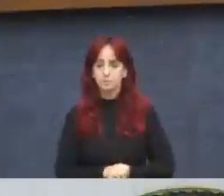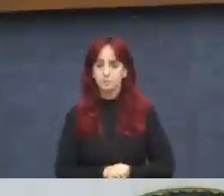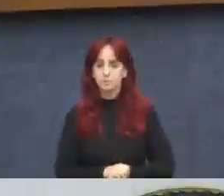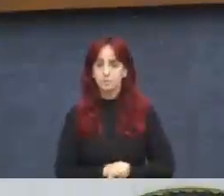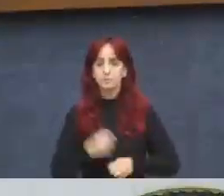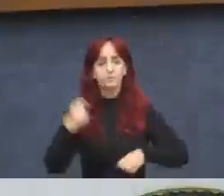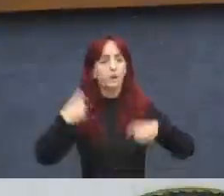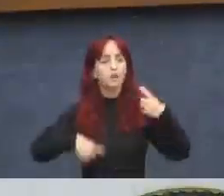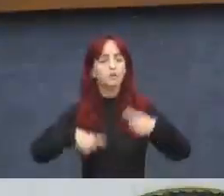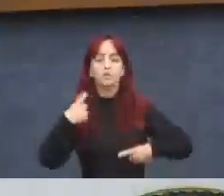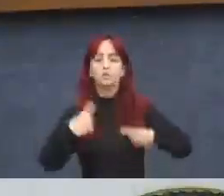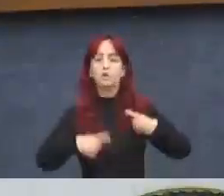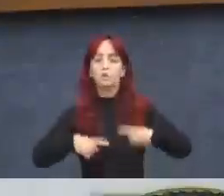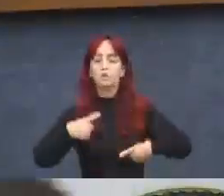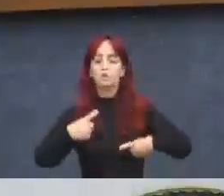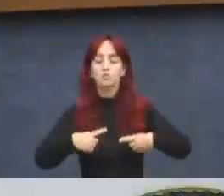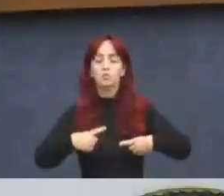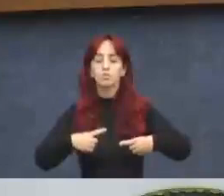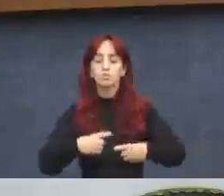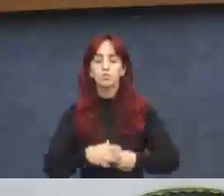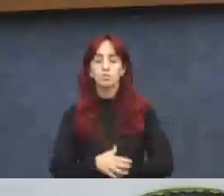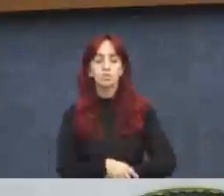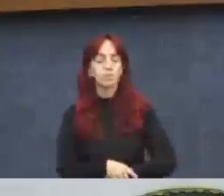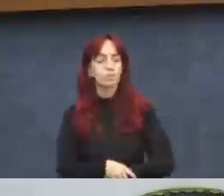Em discussão.